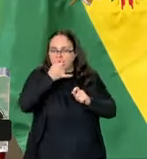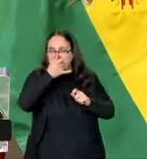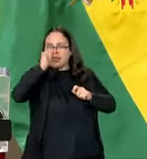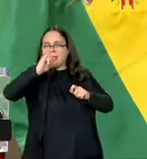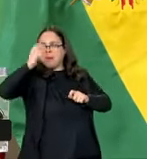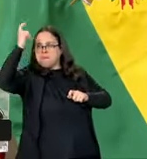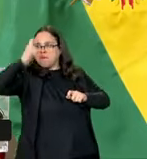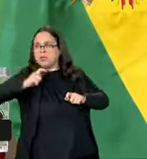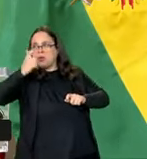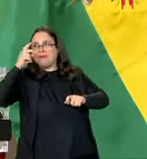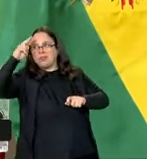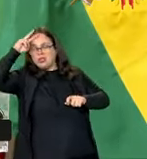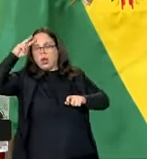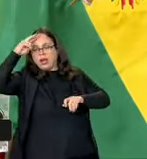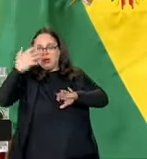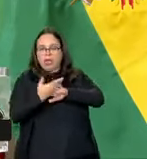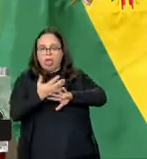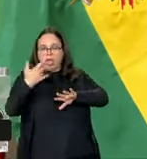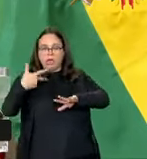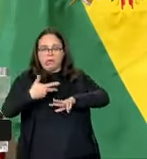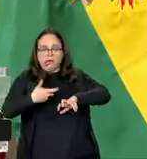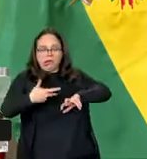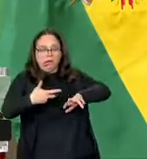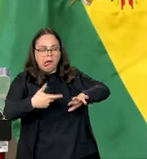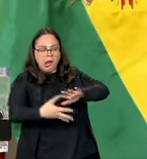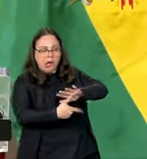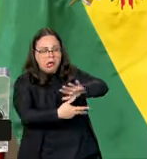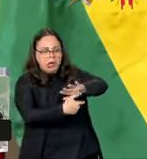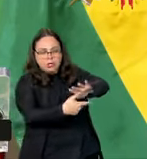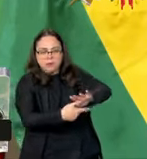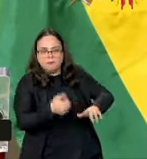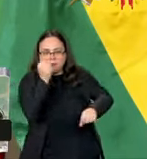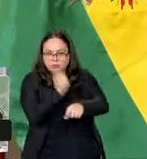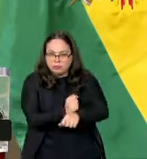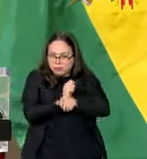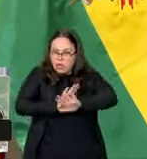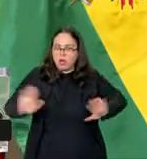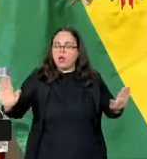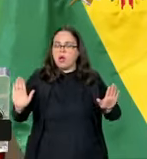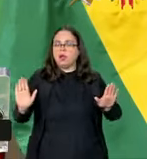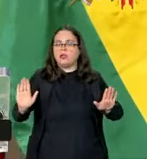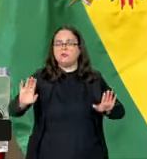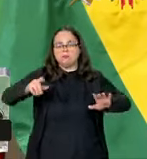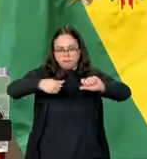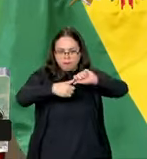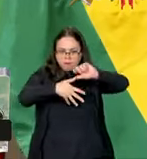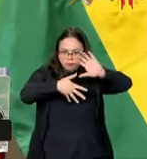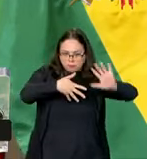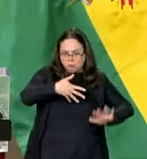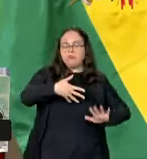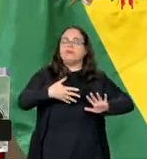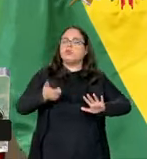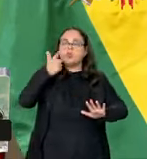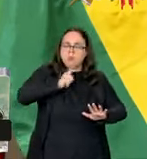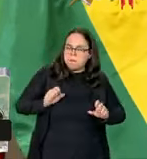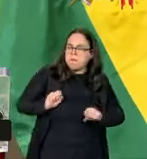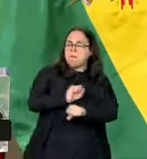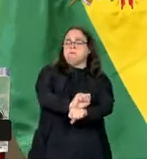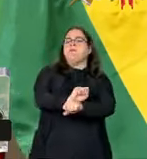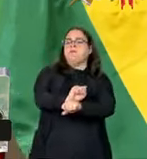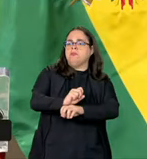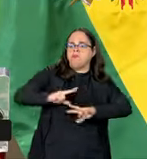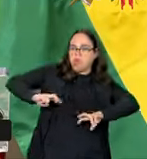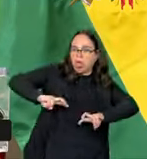históricos de espoliação continuem se repetindo no nosso continente. Além do excelente